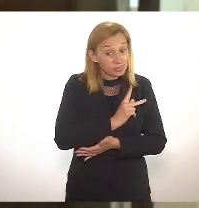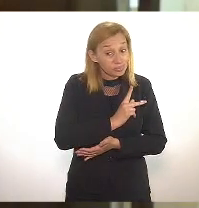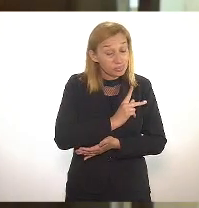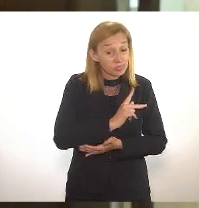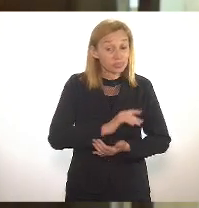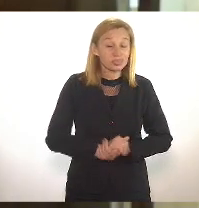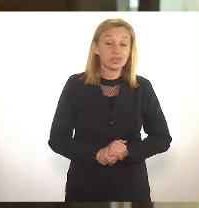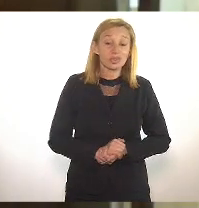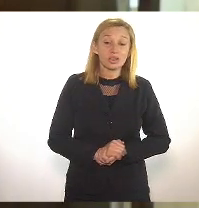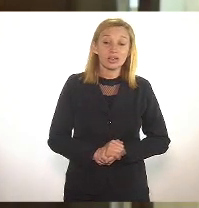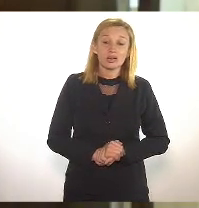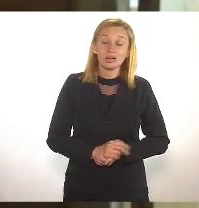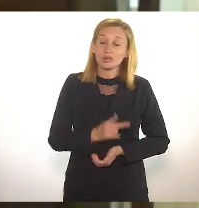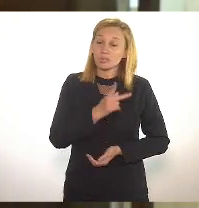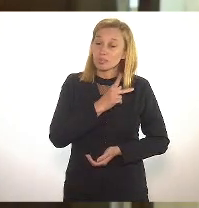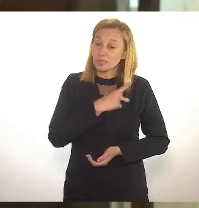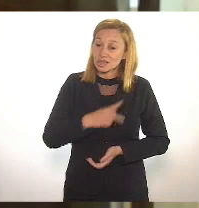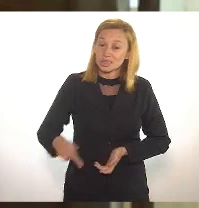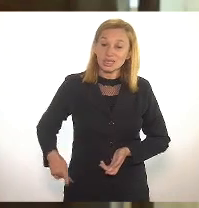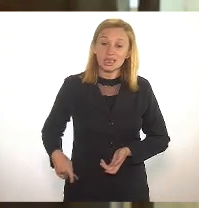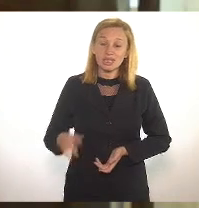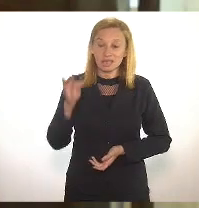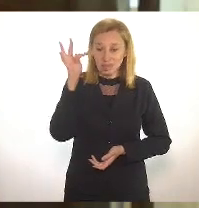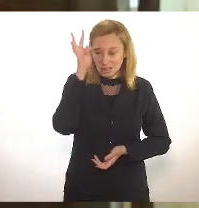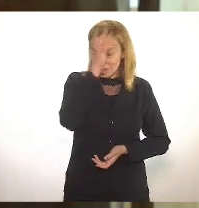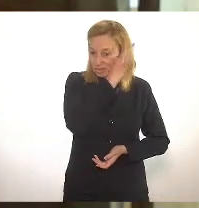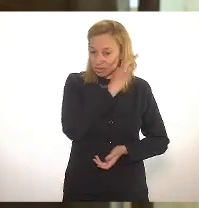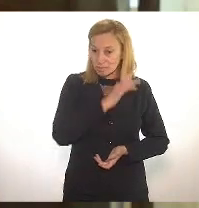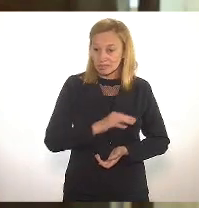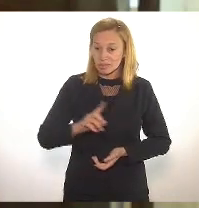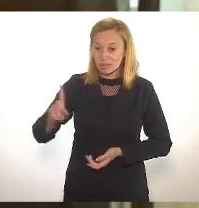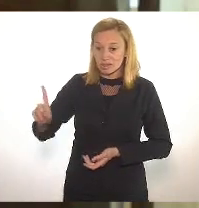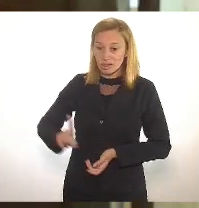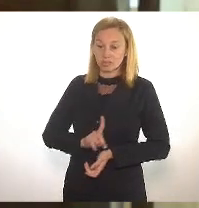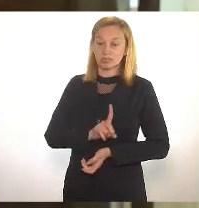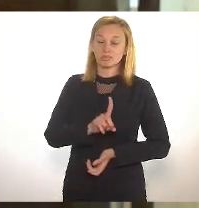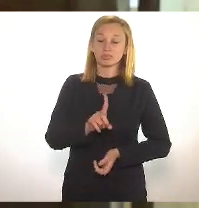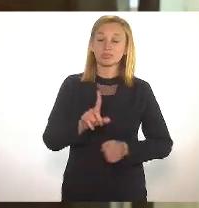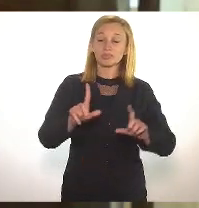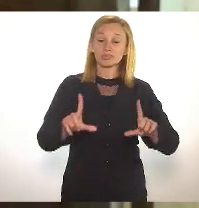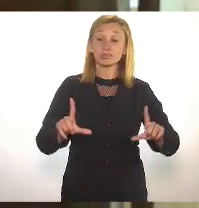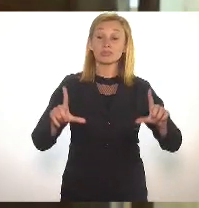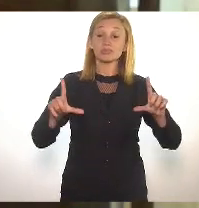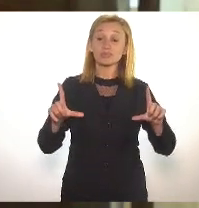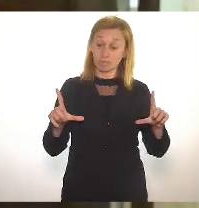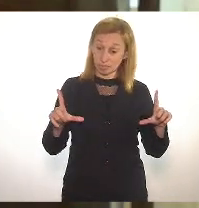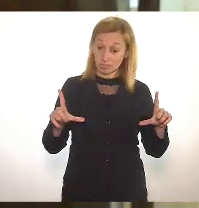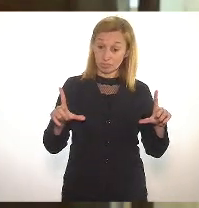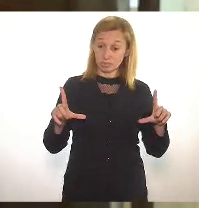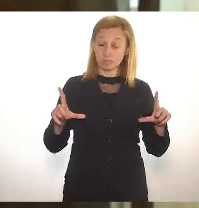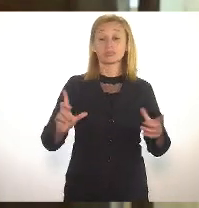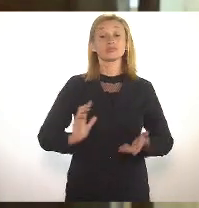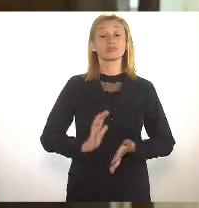o presidente Trump vem a público, num dos seus